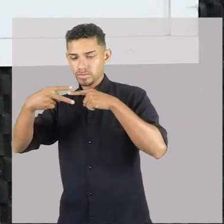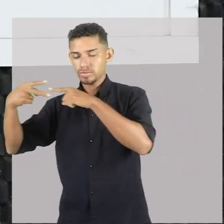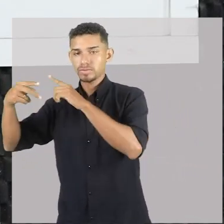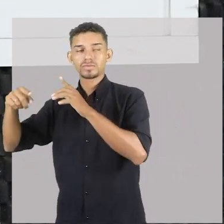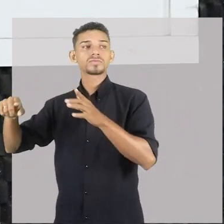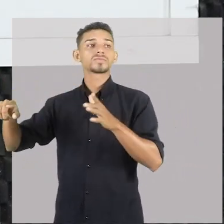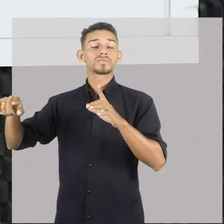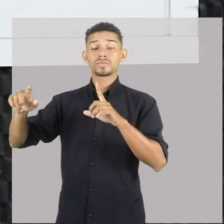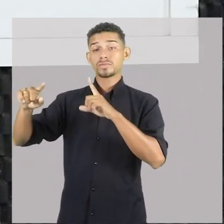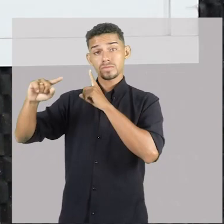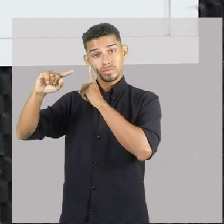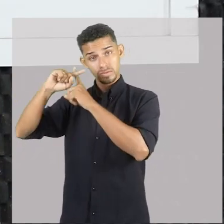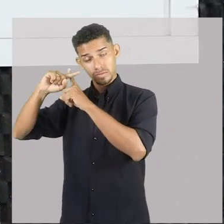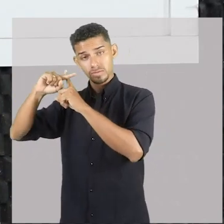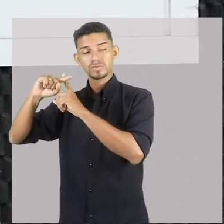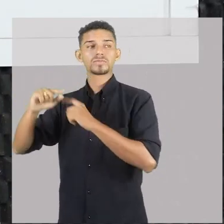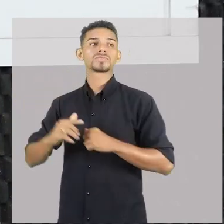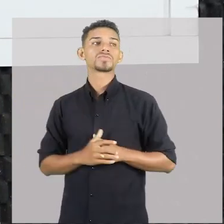polo positivo.